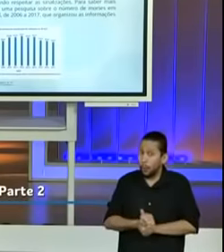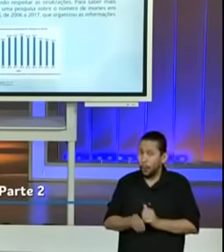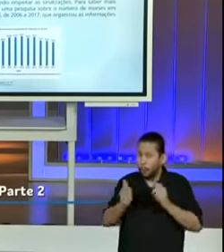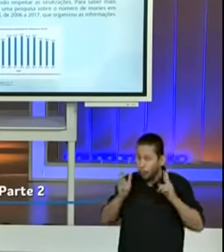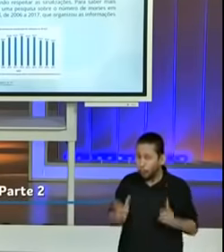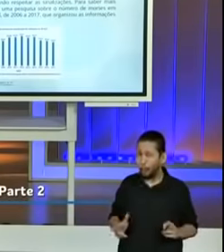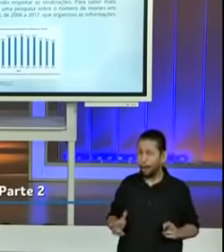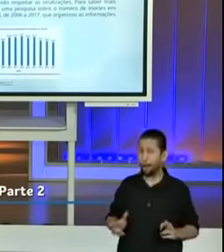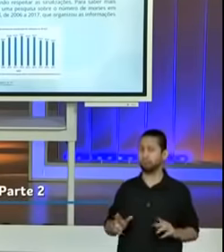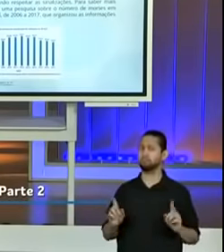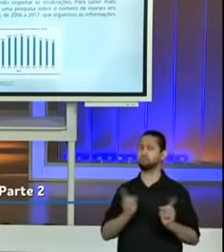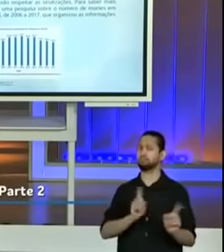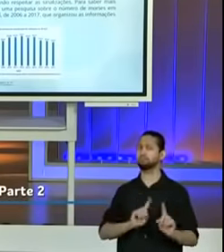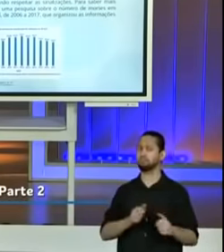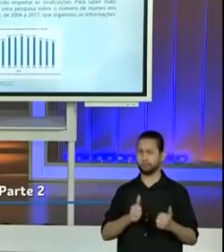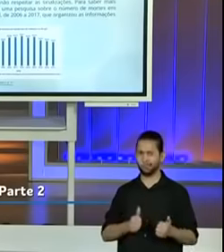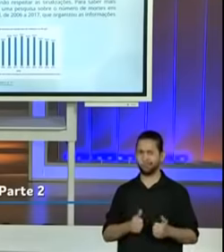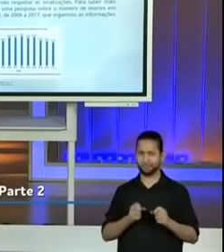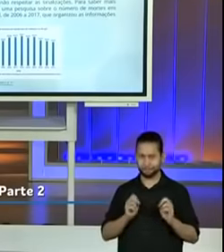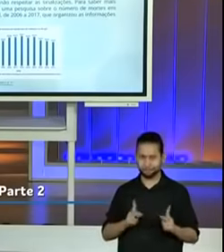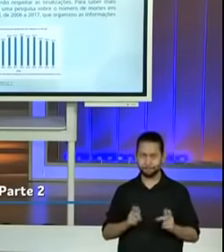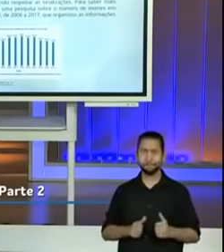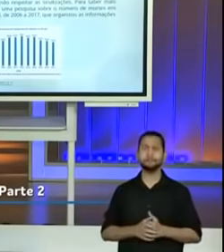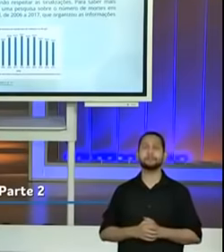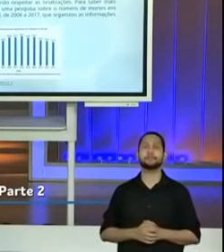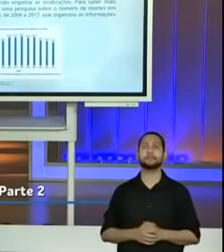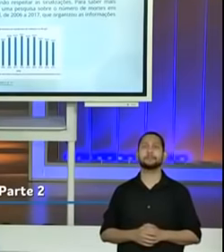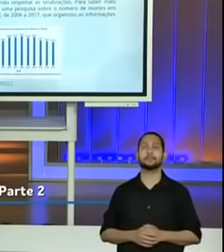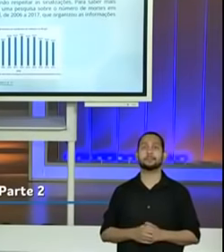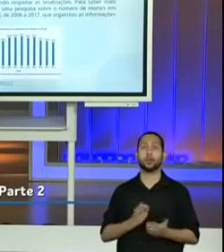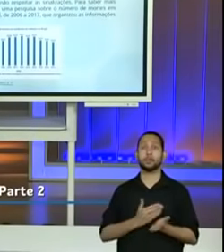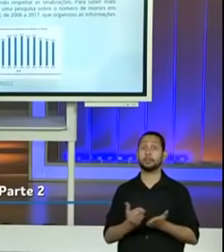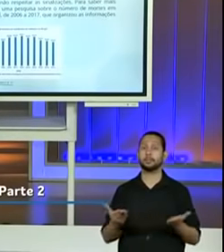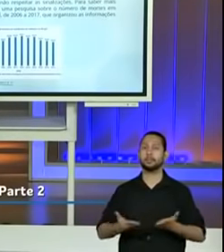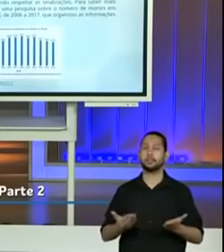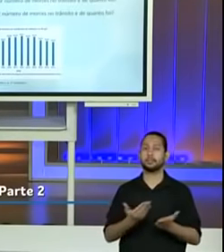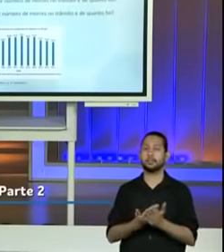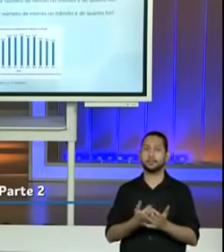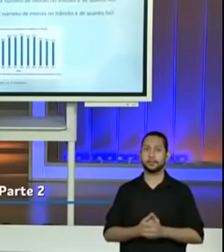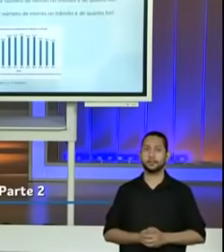ó, certinho lá no EMAI, ok? Então vamos começar.